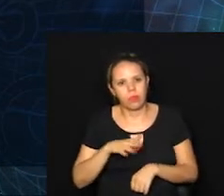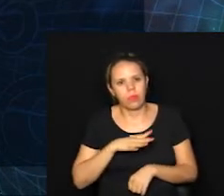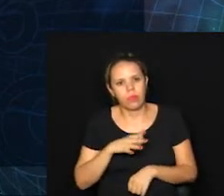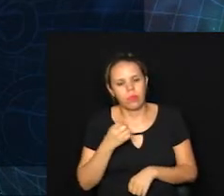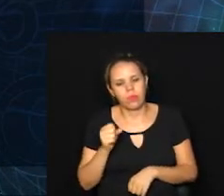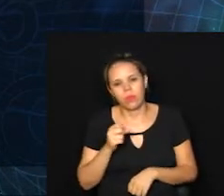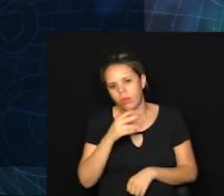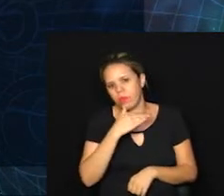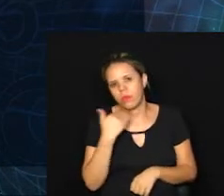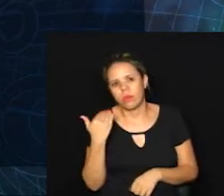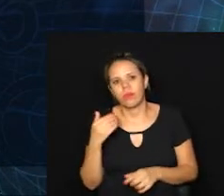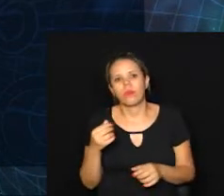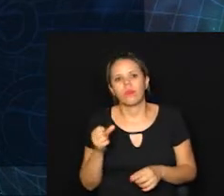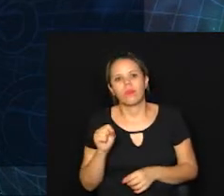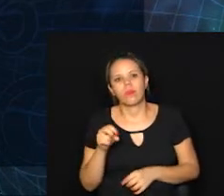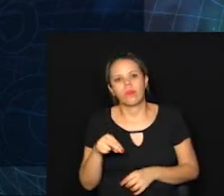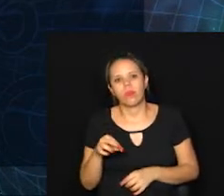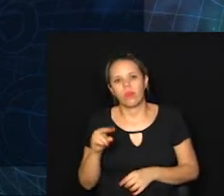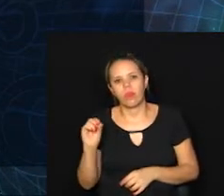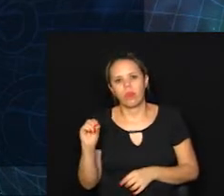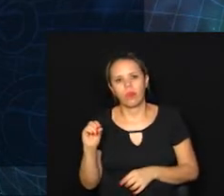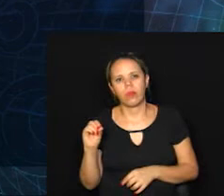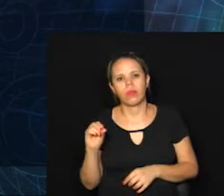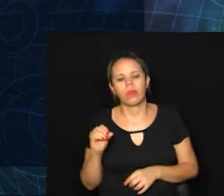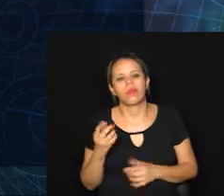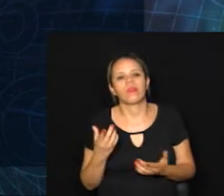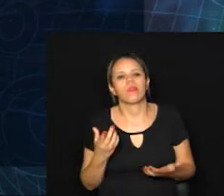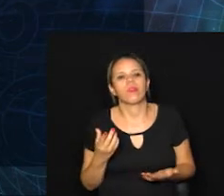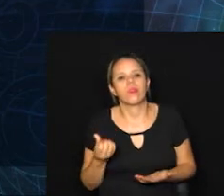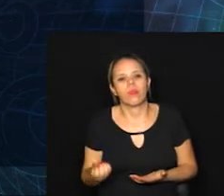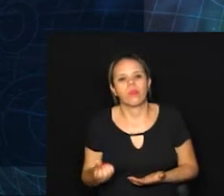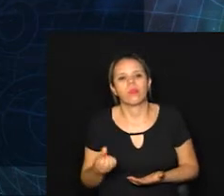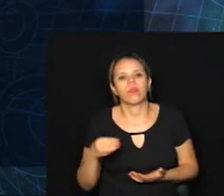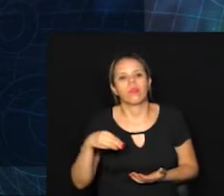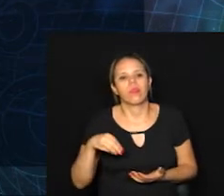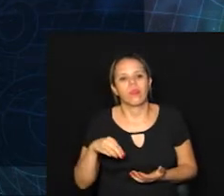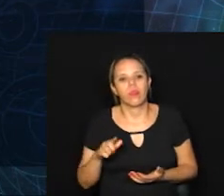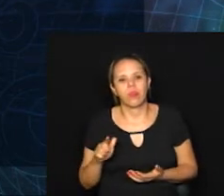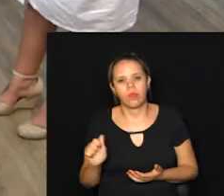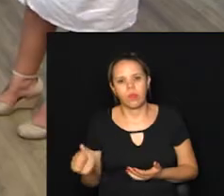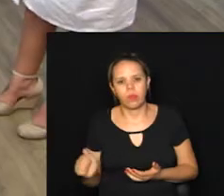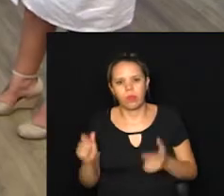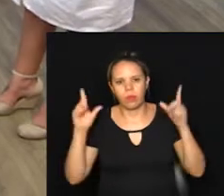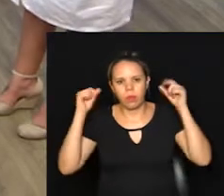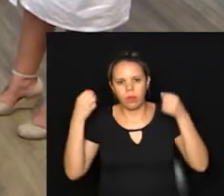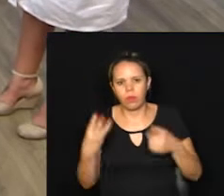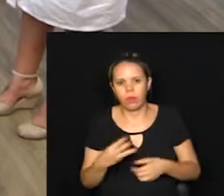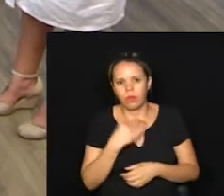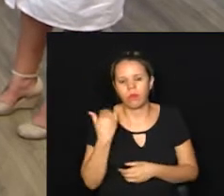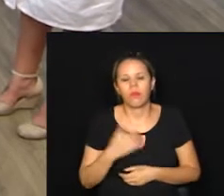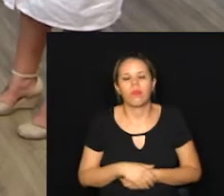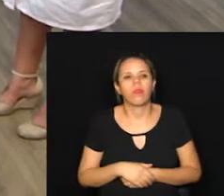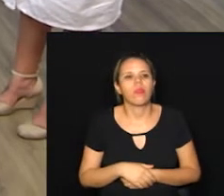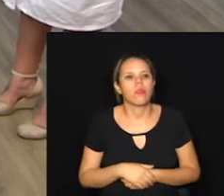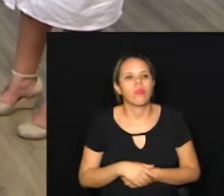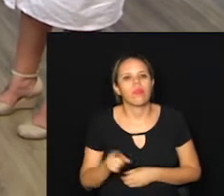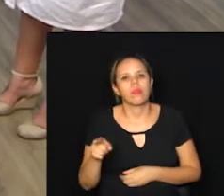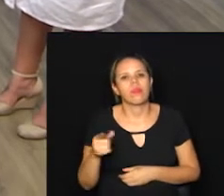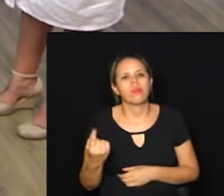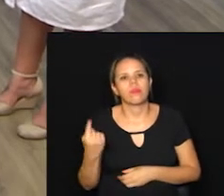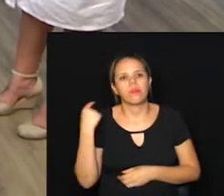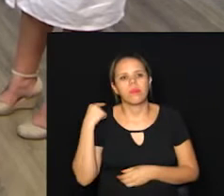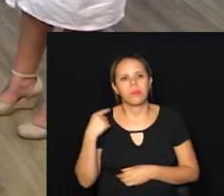8 óbitos, Santo Antônio de Posse 6, Morungaba 4 e Olambra 3 mortes. Agora, Mina Abreu, na sua